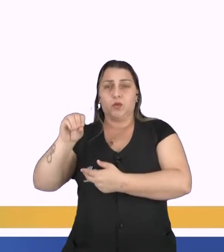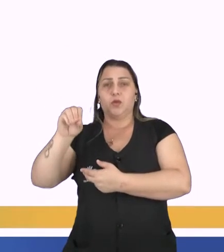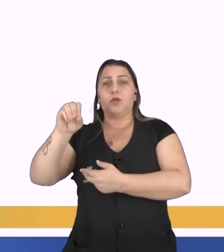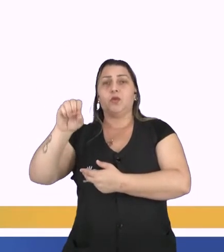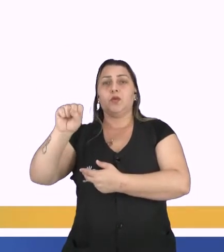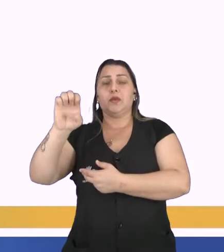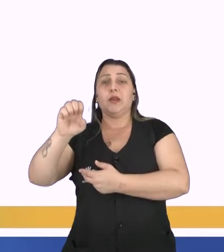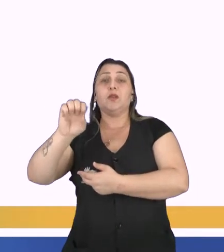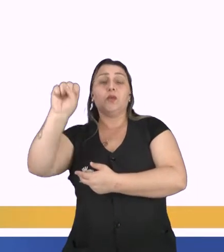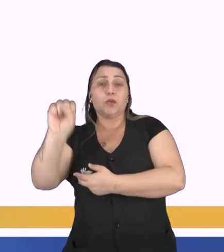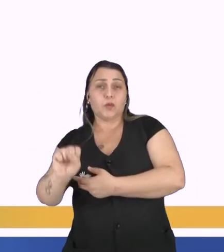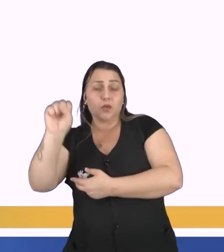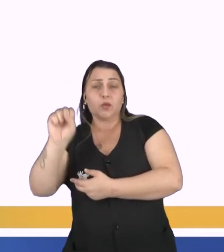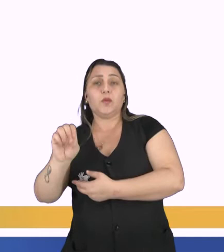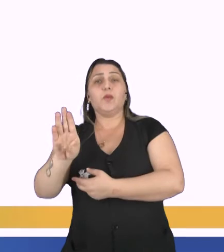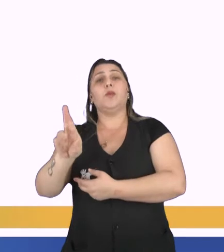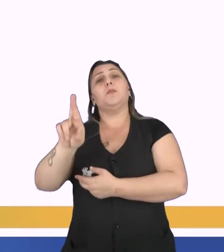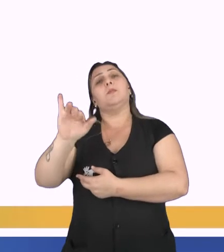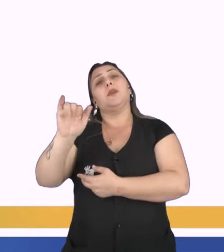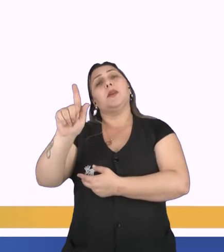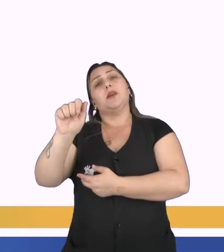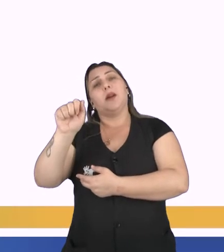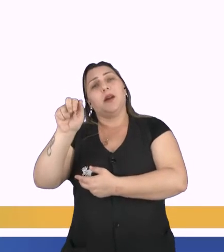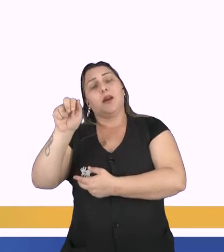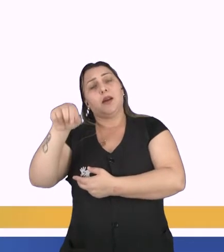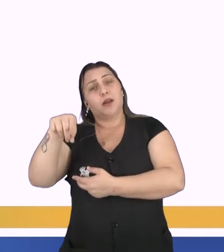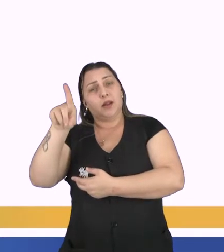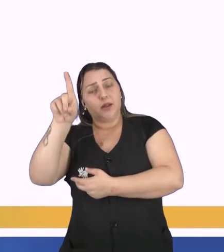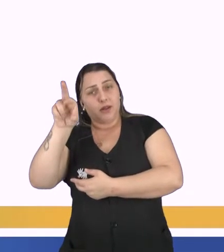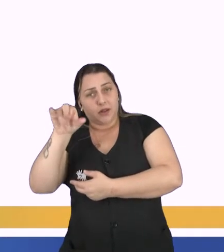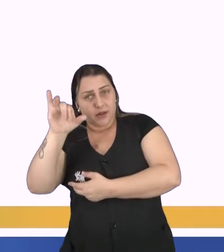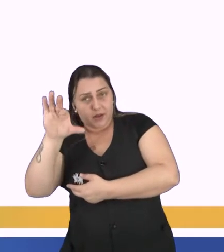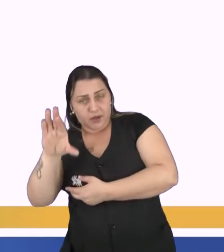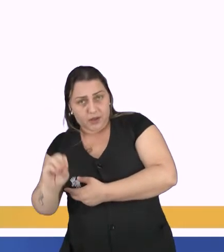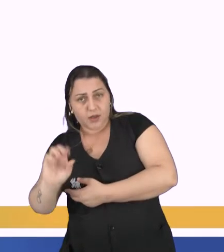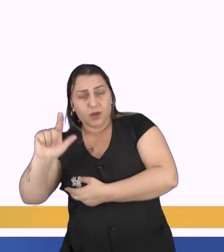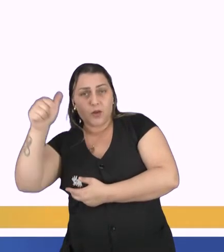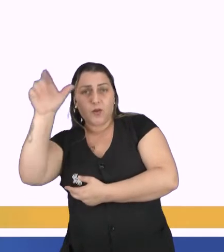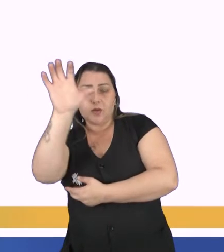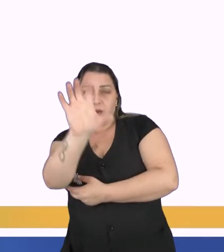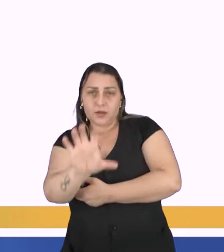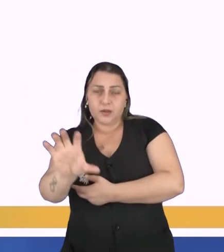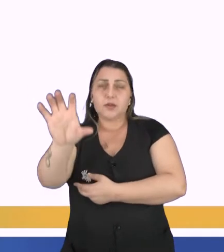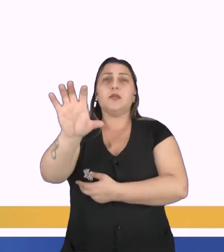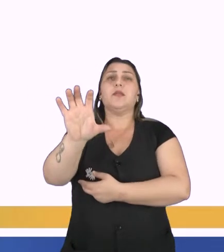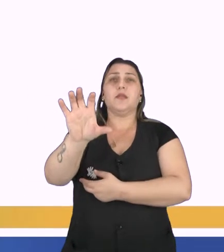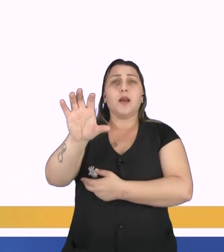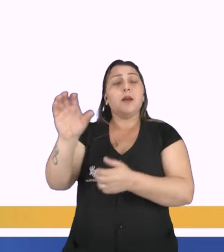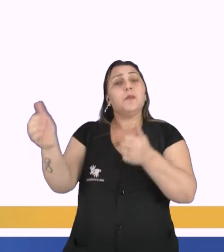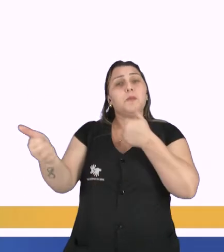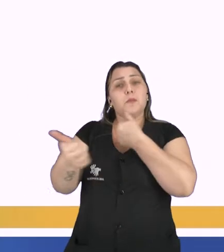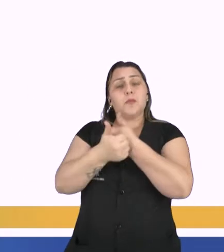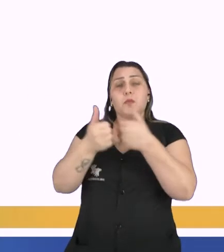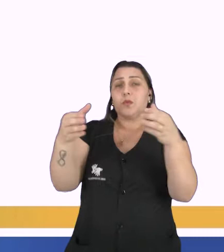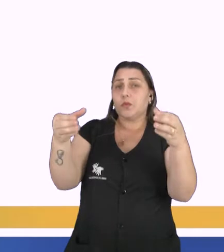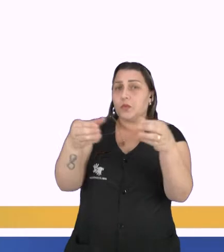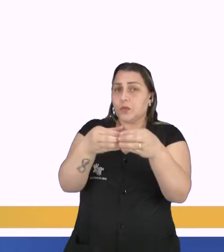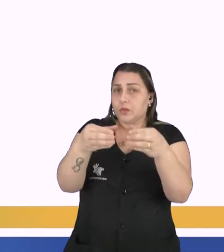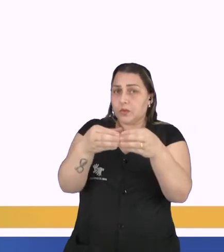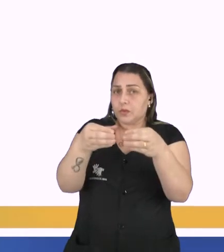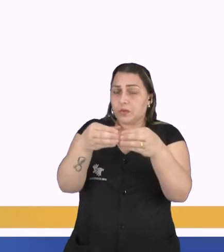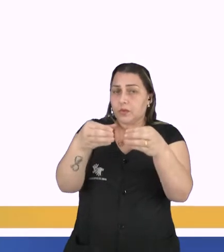Costa Carvalho do Sul e o brigadeiro Francisco de Lima Silva, né? Que ele já estava na outra regência, para então fazer parte aí